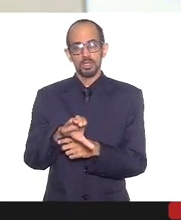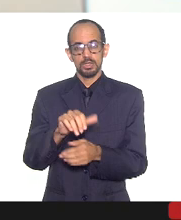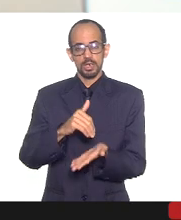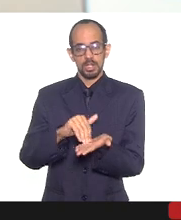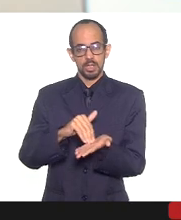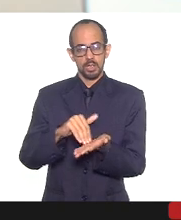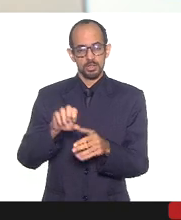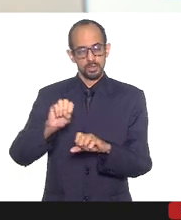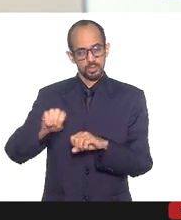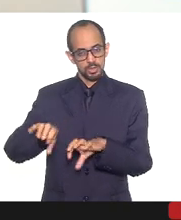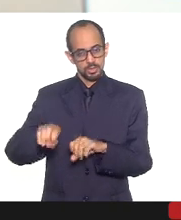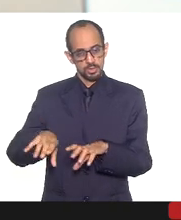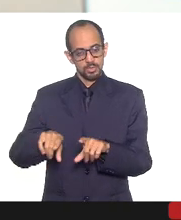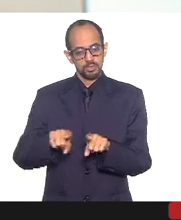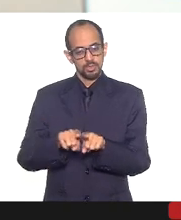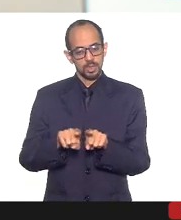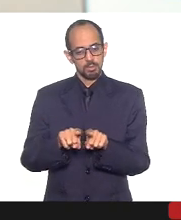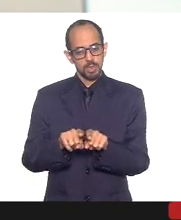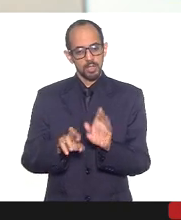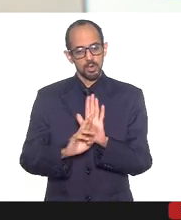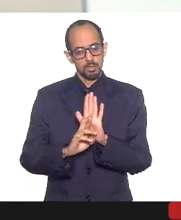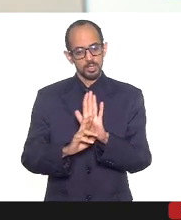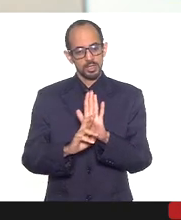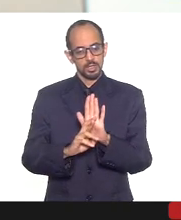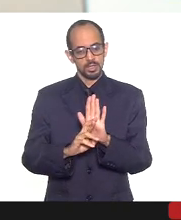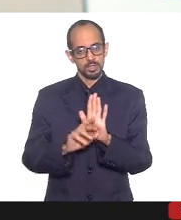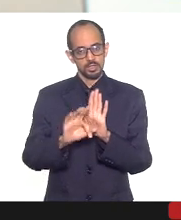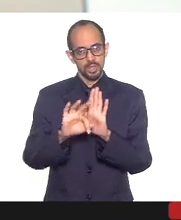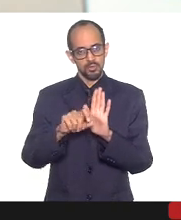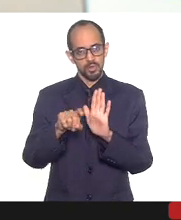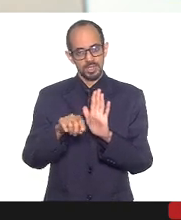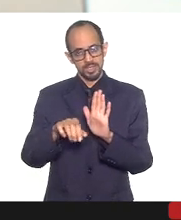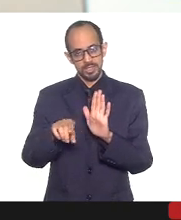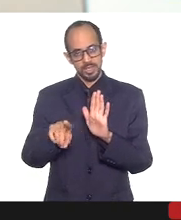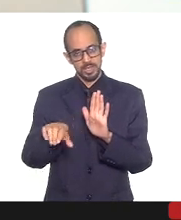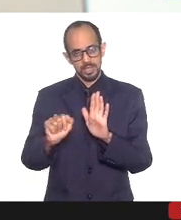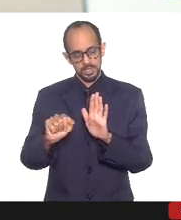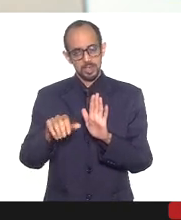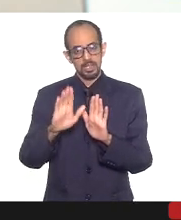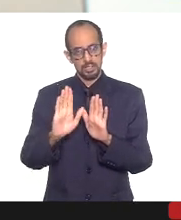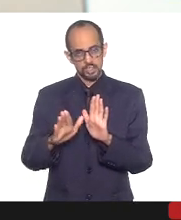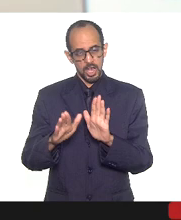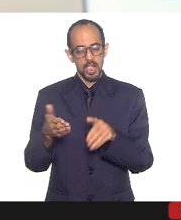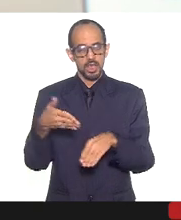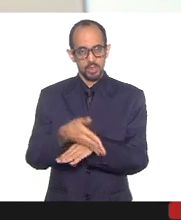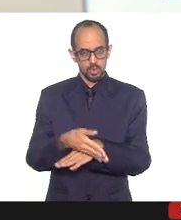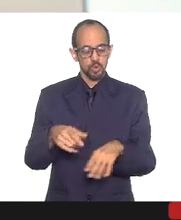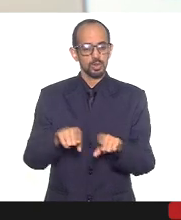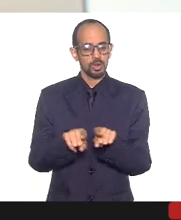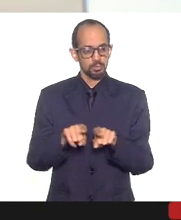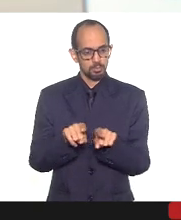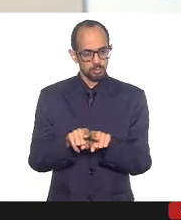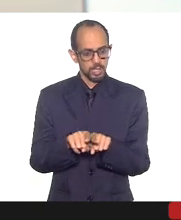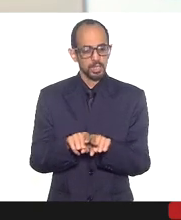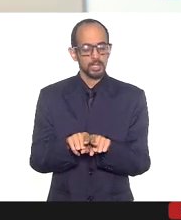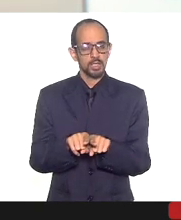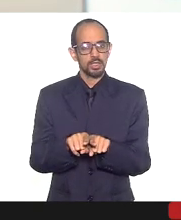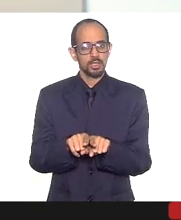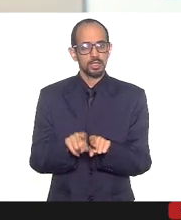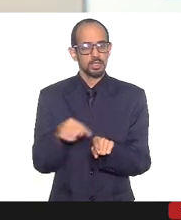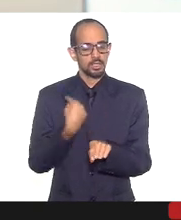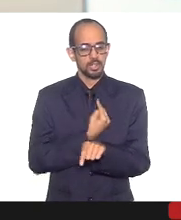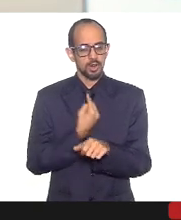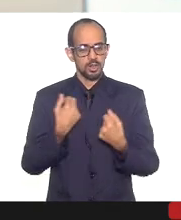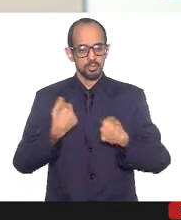a representação da Secretaria de Fazenda entrando aqui na nossa audiência também. Bom dia. E que a gente ainda tem